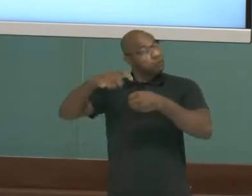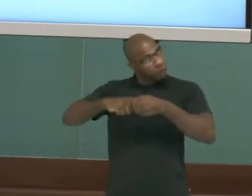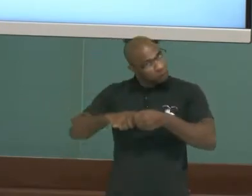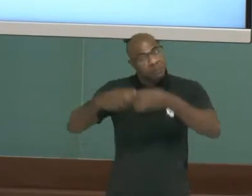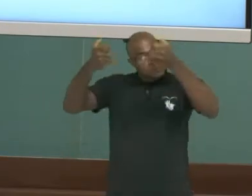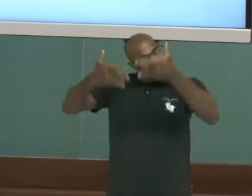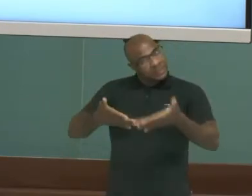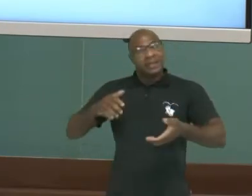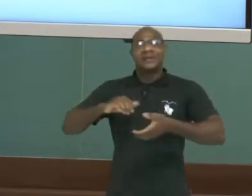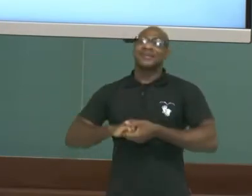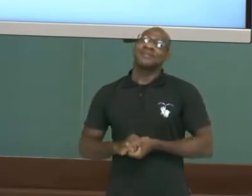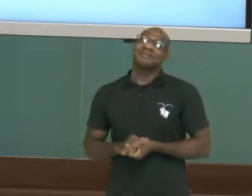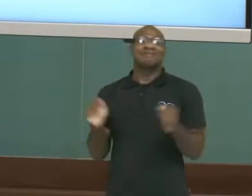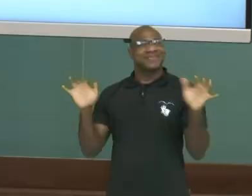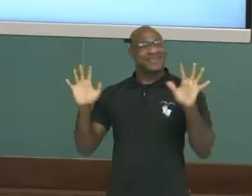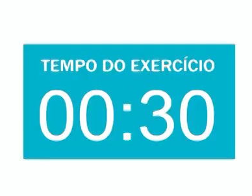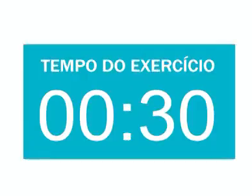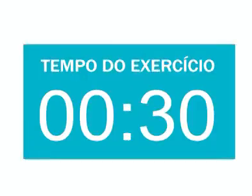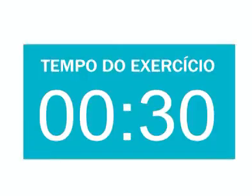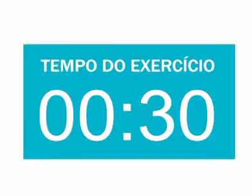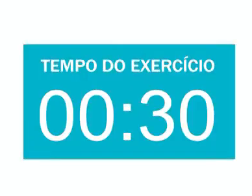falar mais sobre eles. Até já!